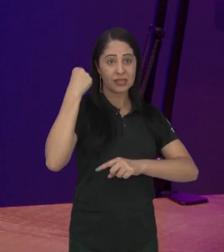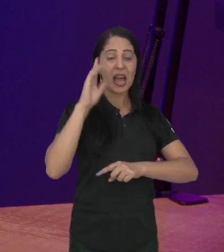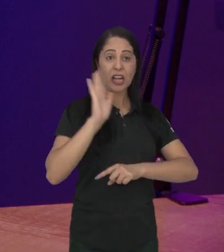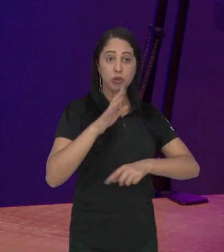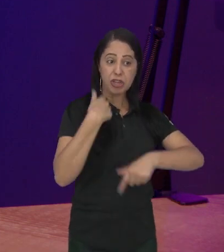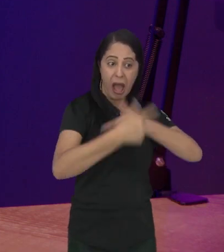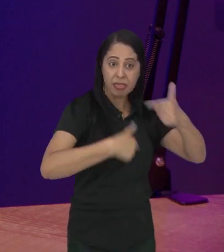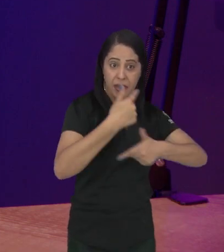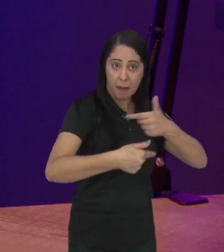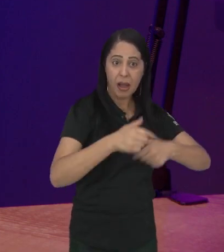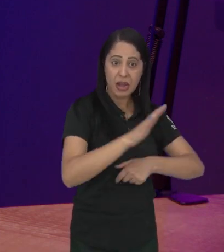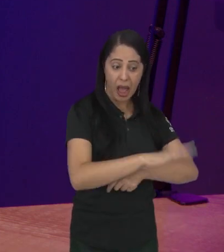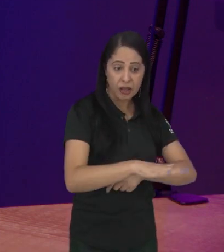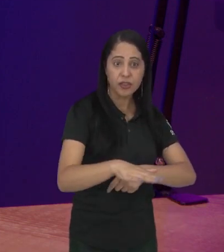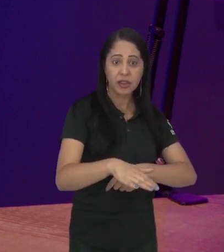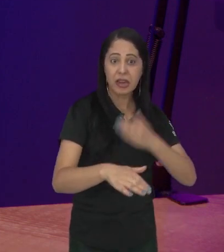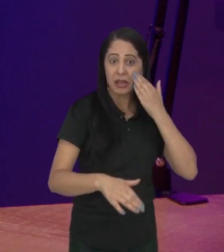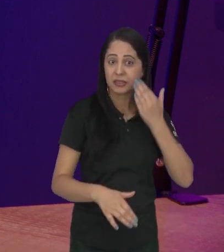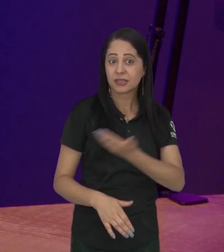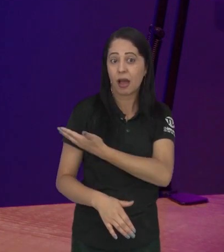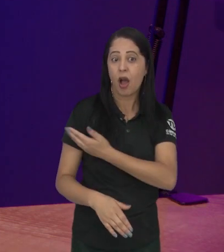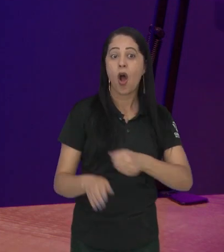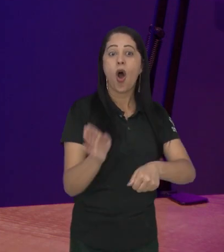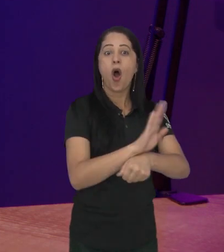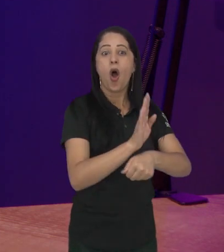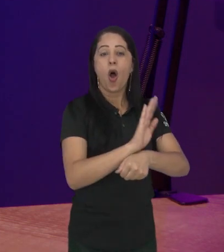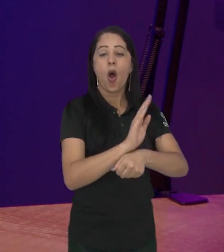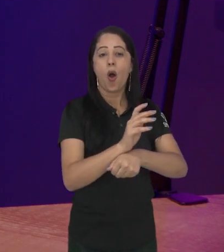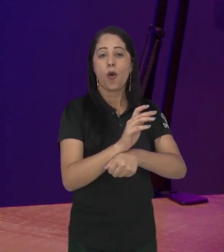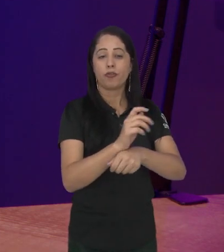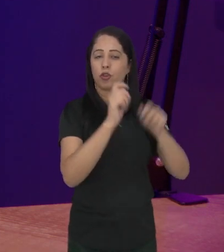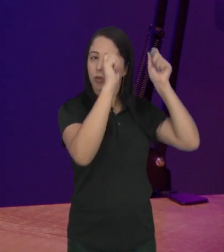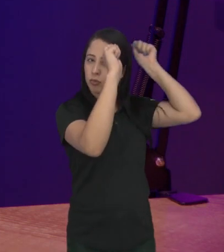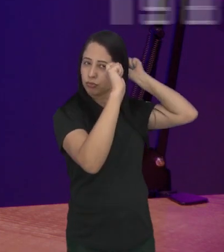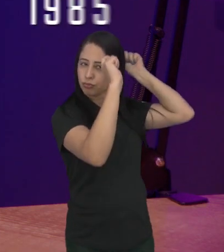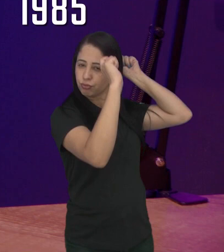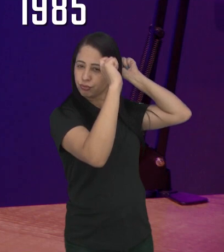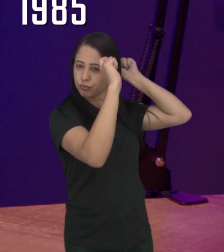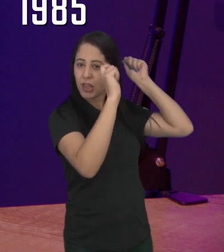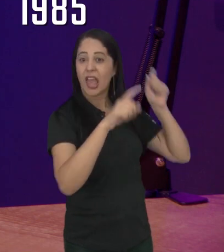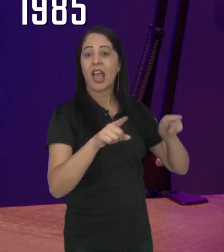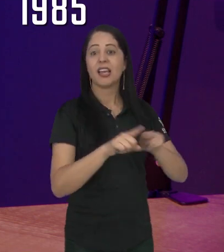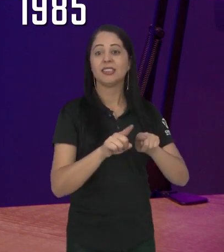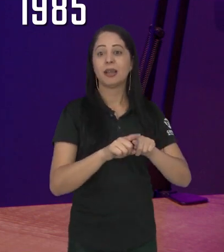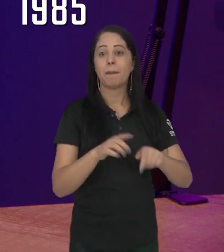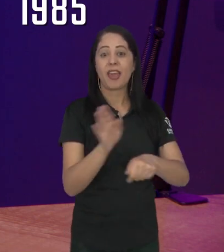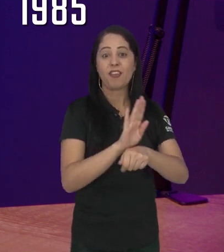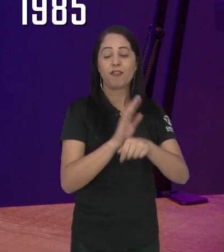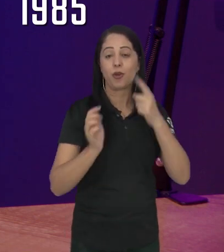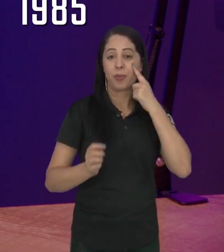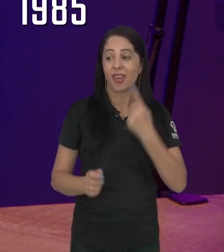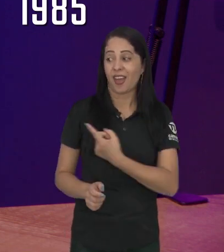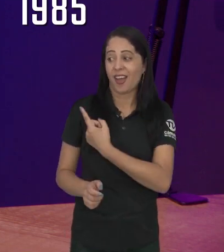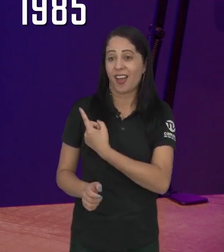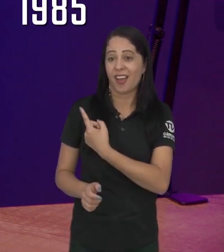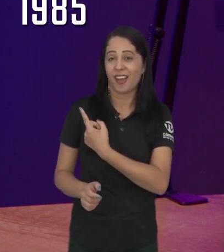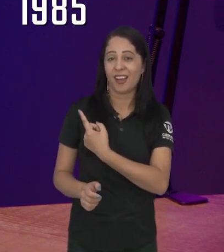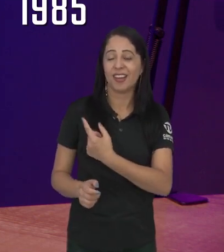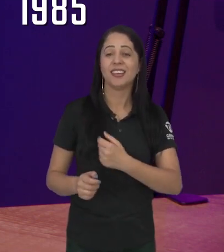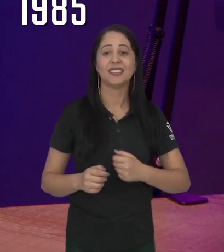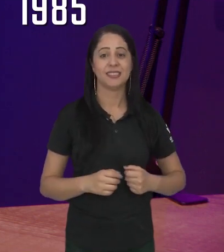mirim, então que apareceu em filmes como Indiana Jones e também nos Goonies, inclusive um filme ótimo também que eu gosto